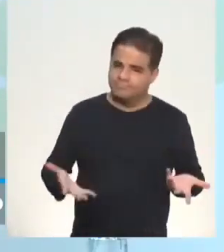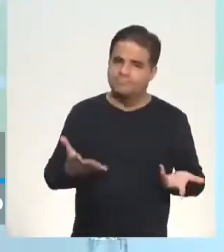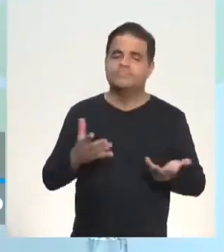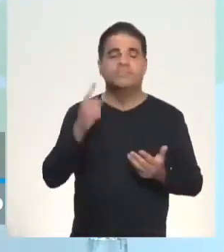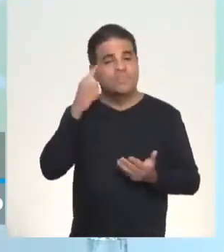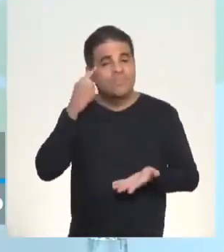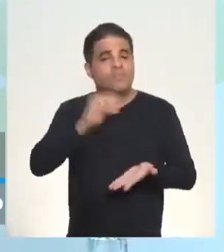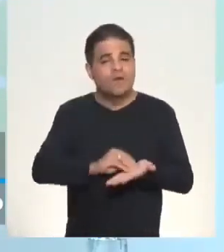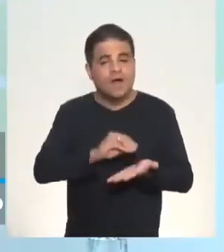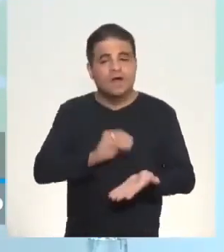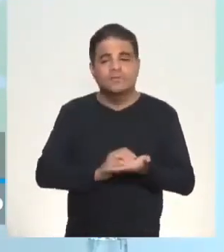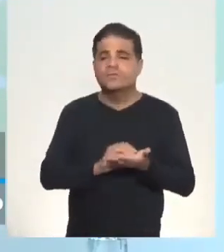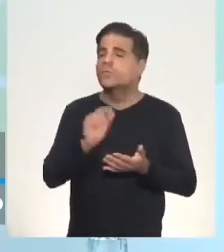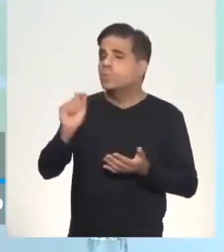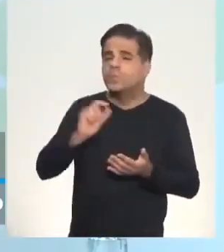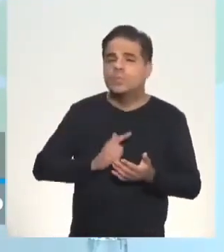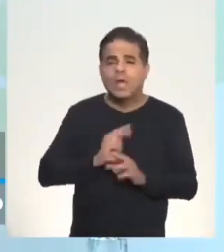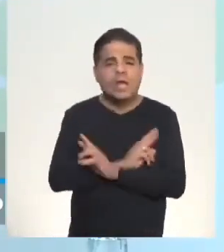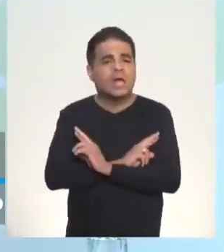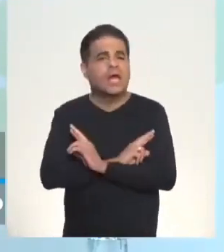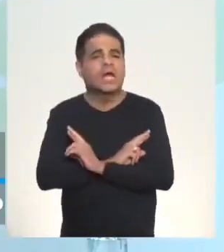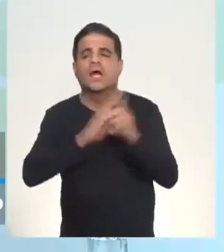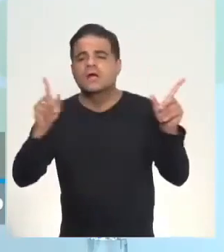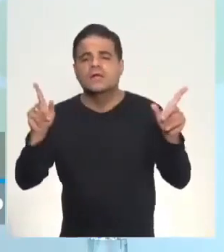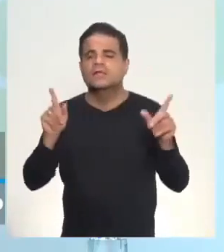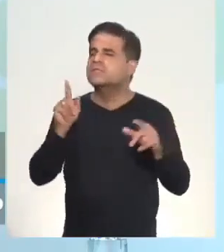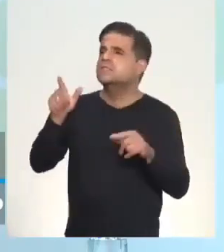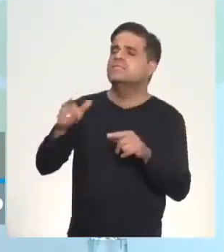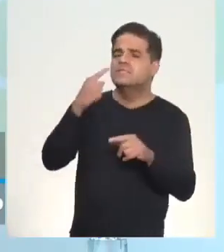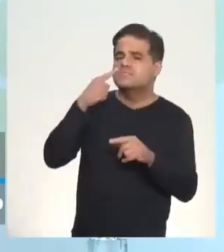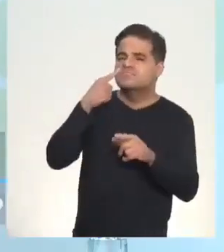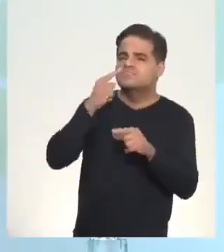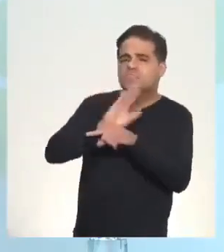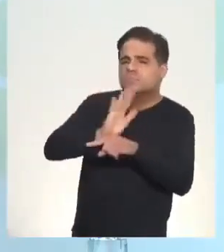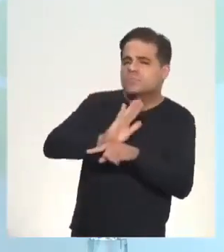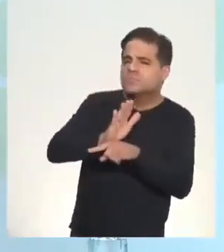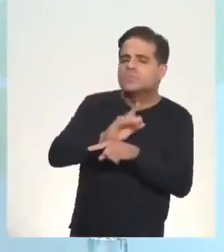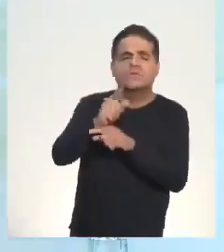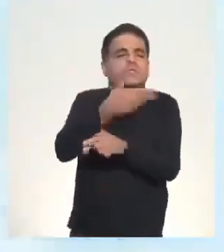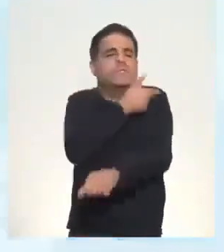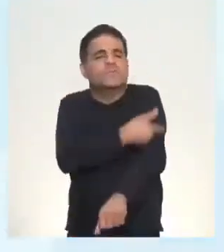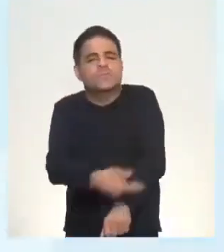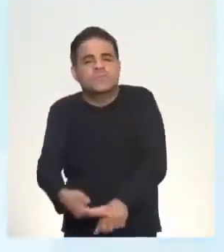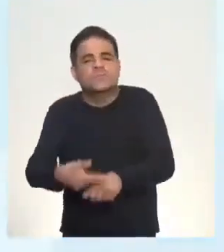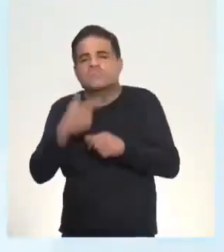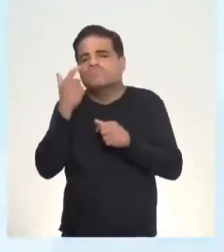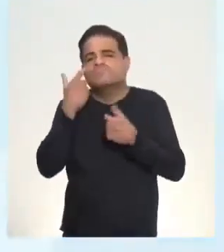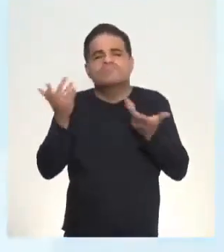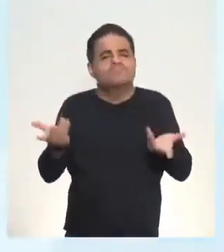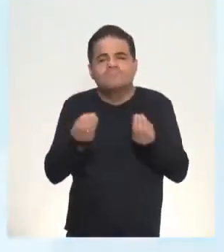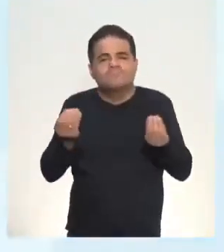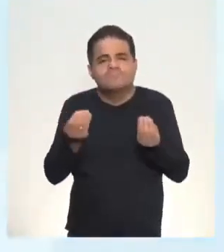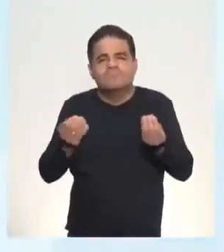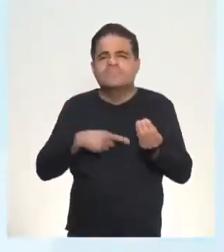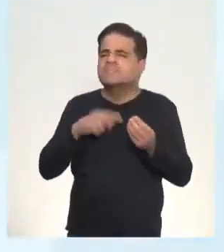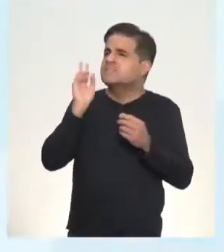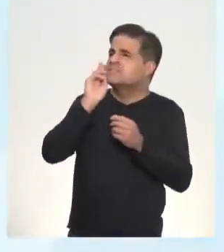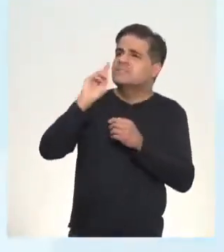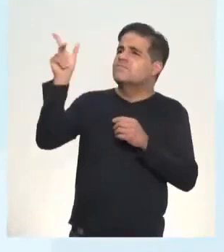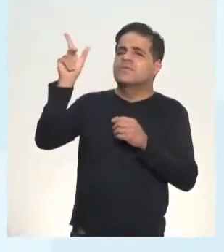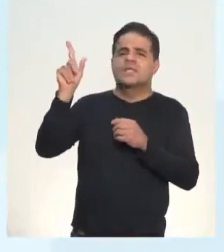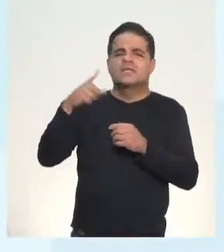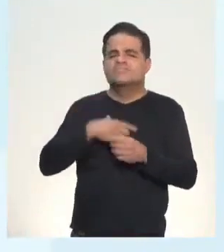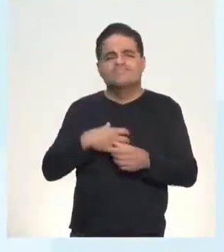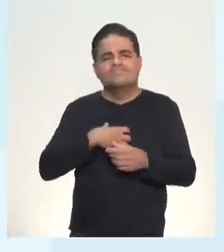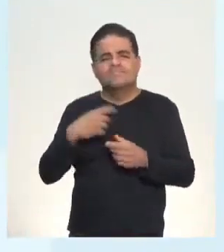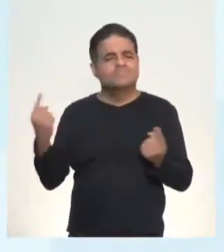graça. O que há de diferente nesse vídeo com o que você está acostumado a assistir, tá bom? Então, o que há de diferente